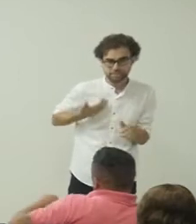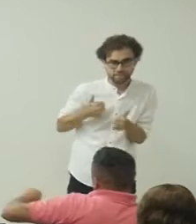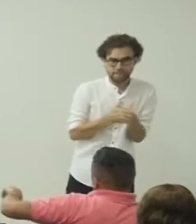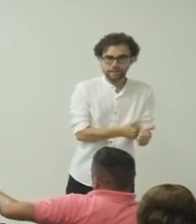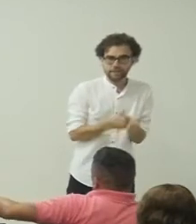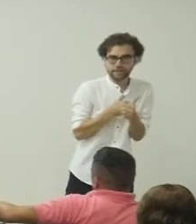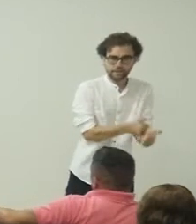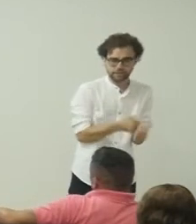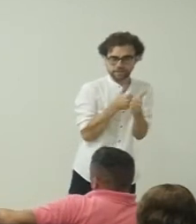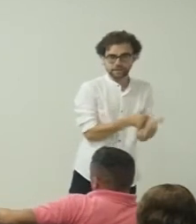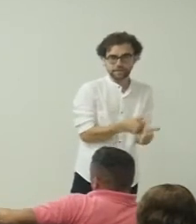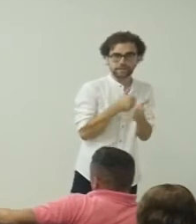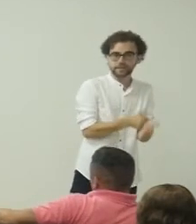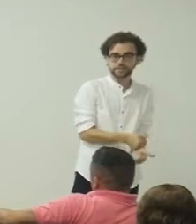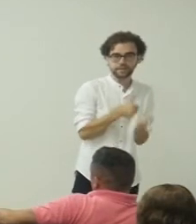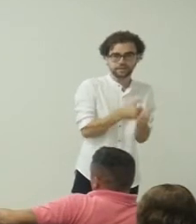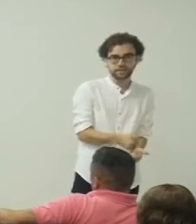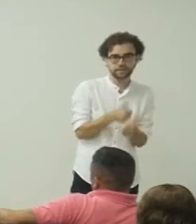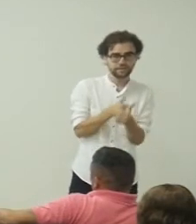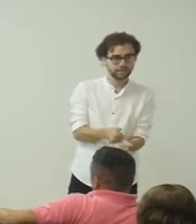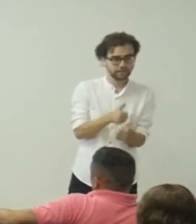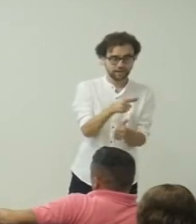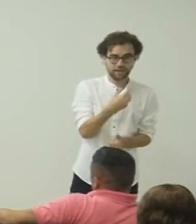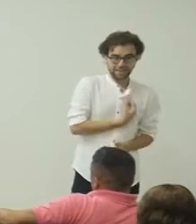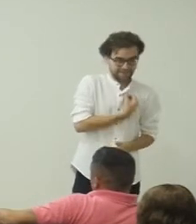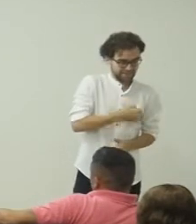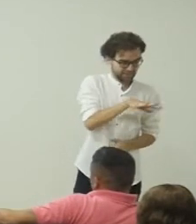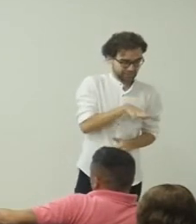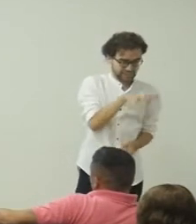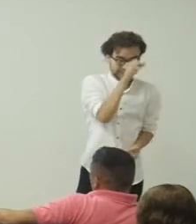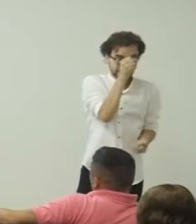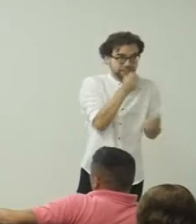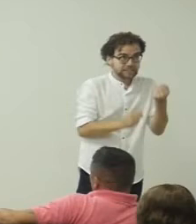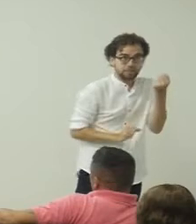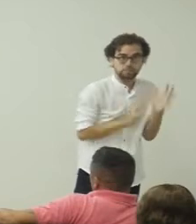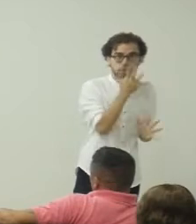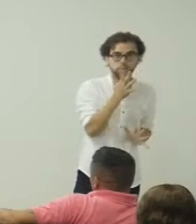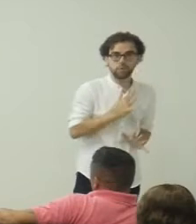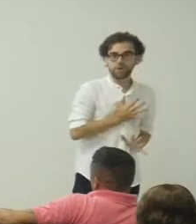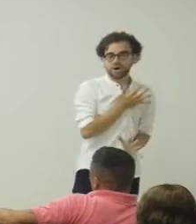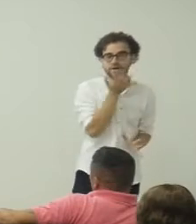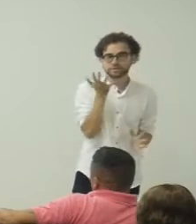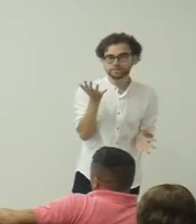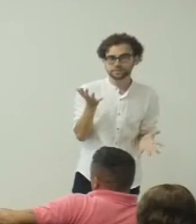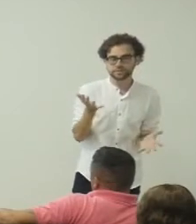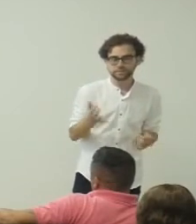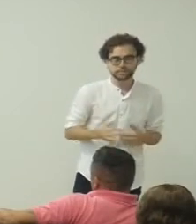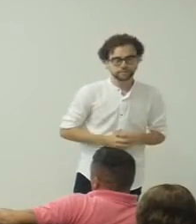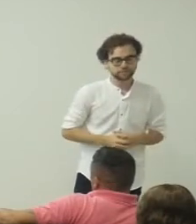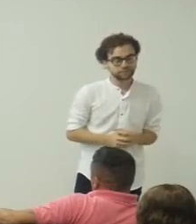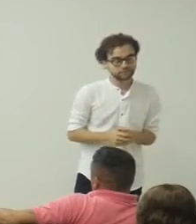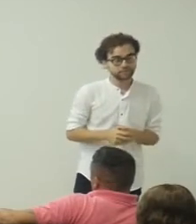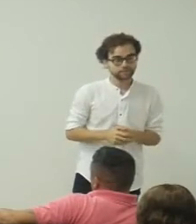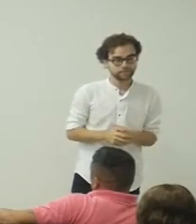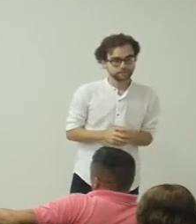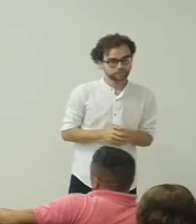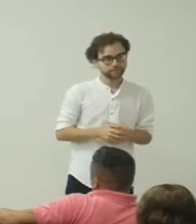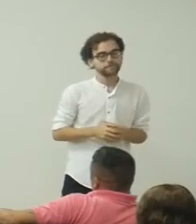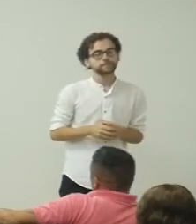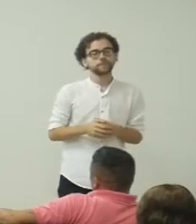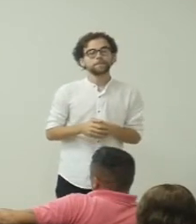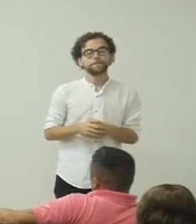ficar te perseguindo e transformando a sua existência ali dentro no inferno. Então,